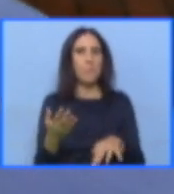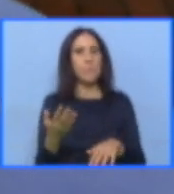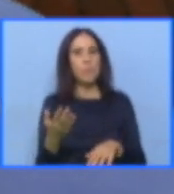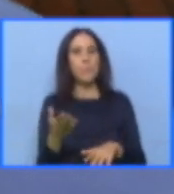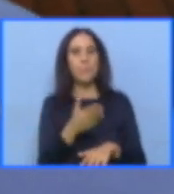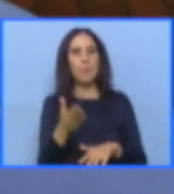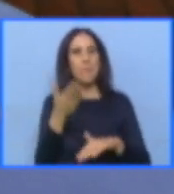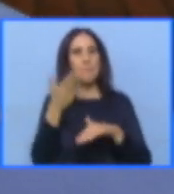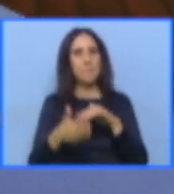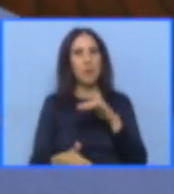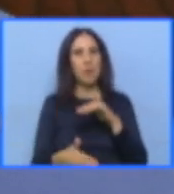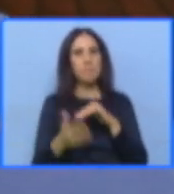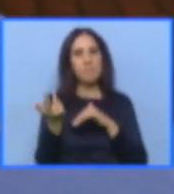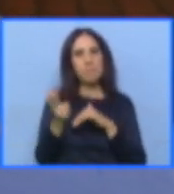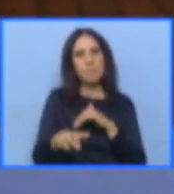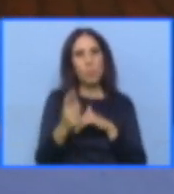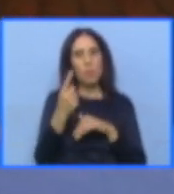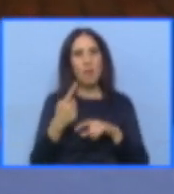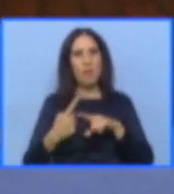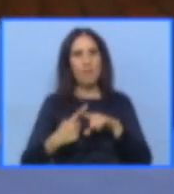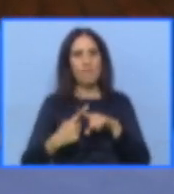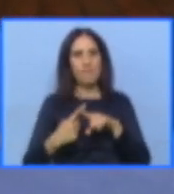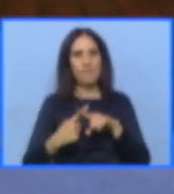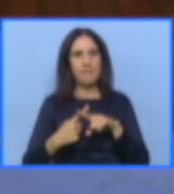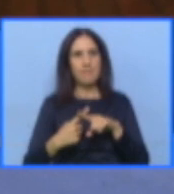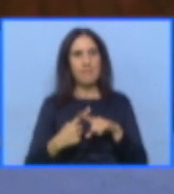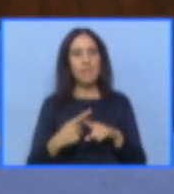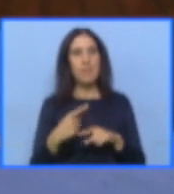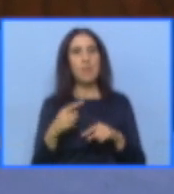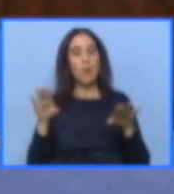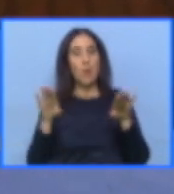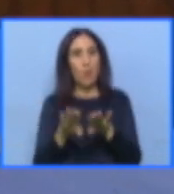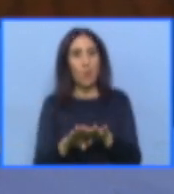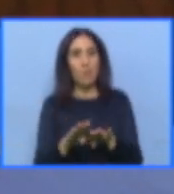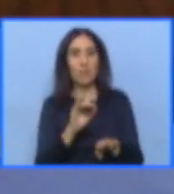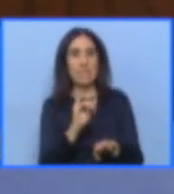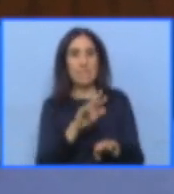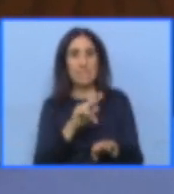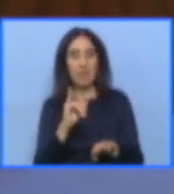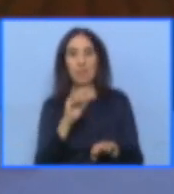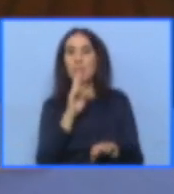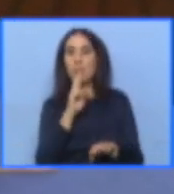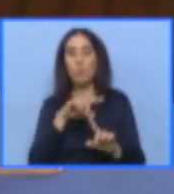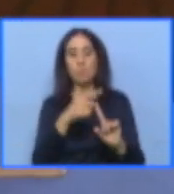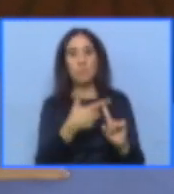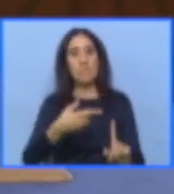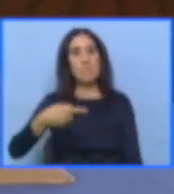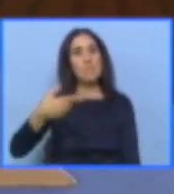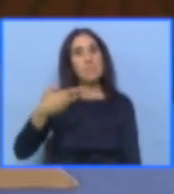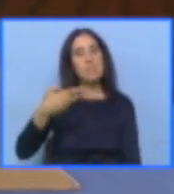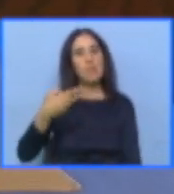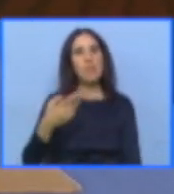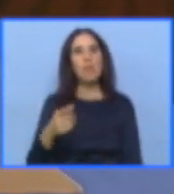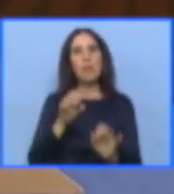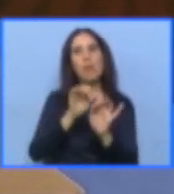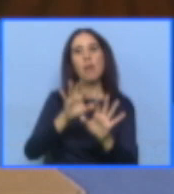a certa altura, há um fenómeno interessante. Na Cova da Iria, em 1917, começa-se a espalhar por aí